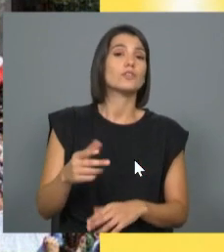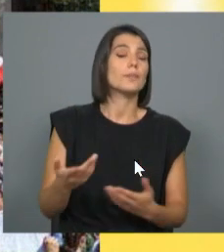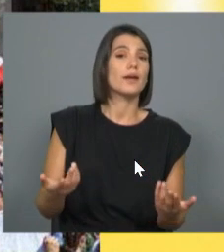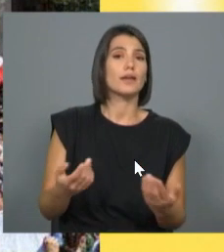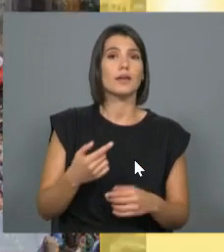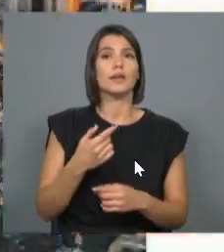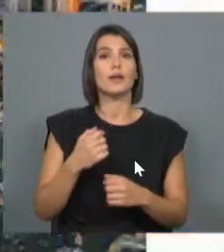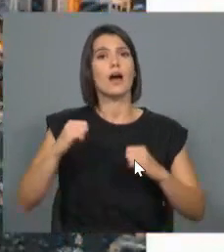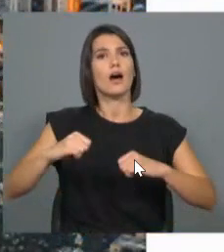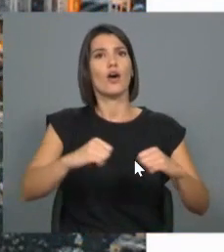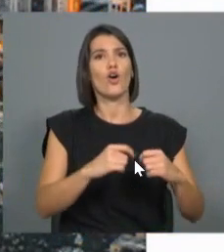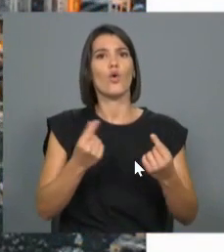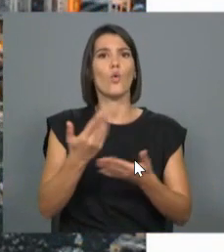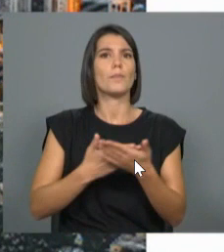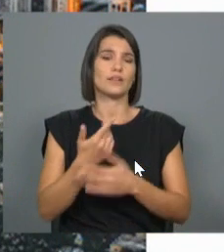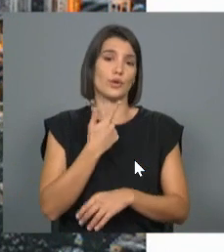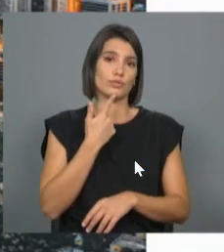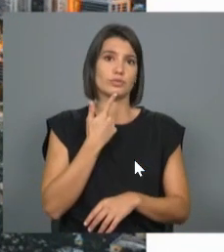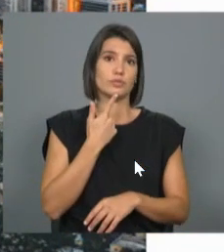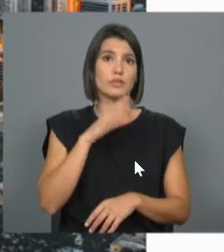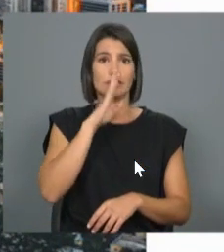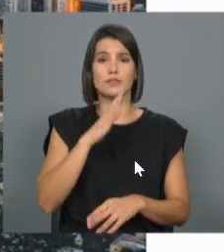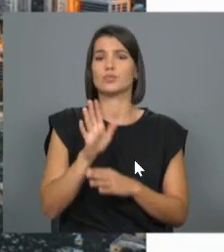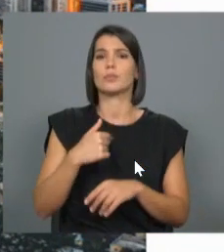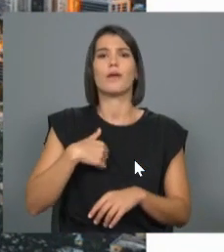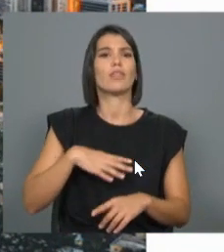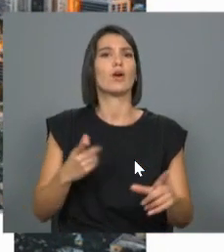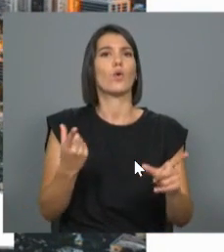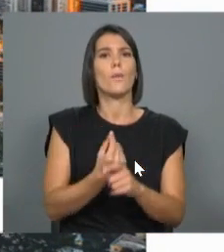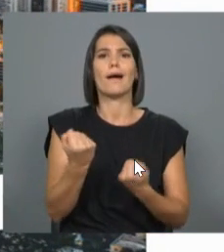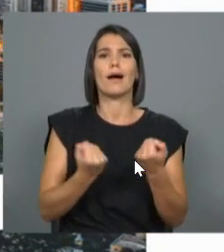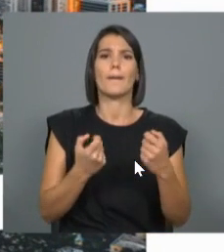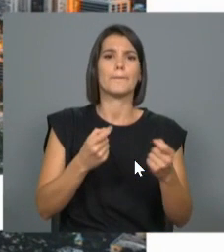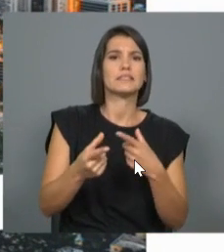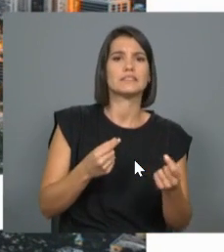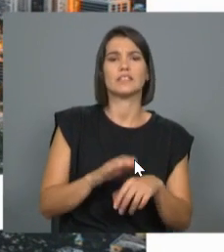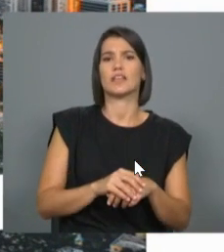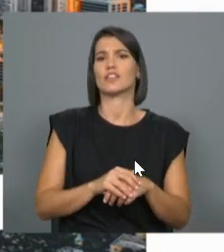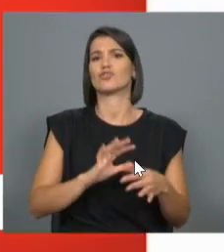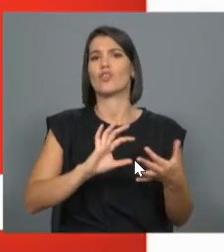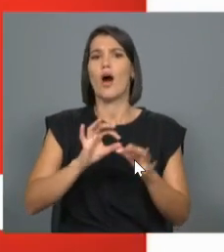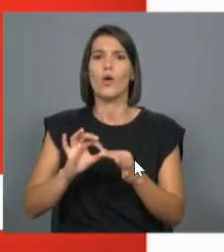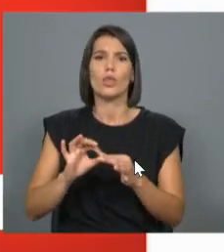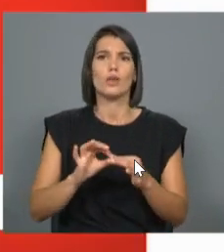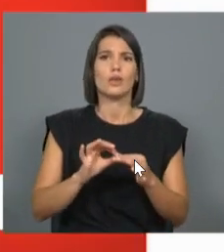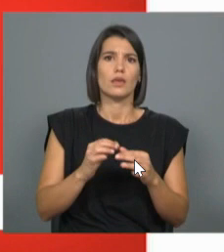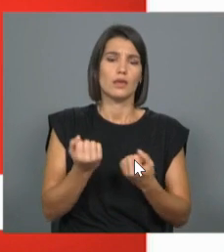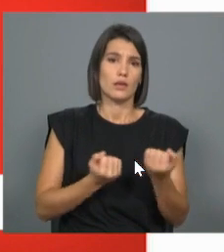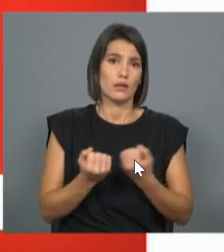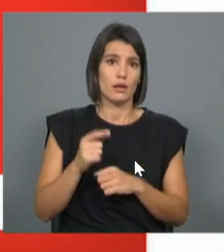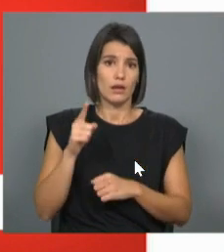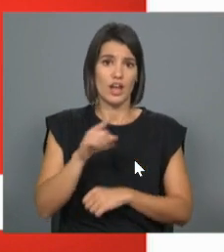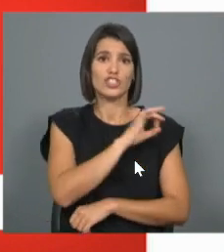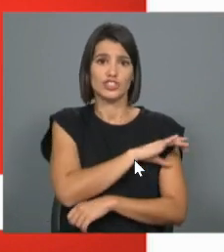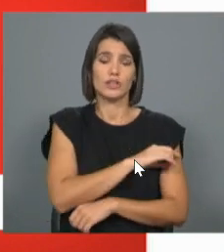é um país que tem muitos acordos comerciais. Eu posso dizer-lhe que se eu quiser comprar um Mercedes ou um Audi no Chile, é